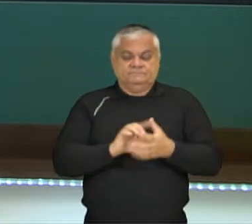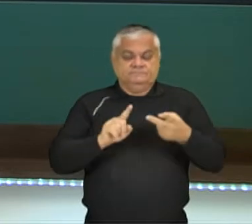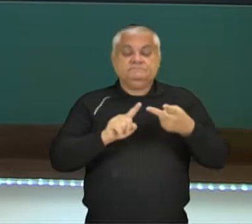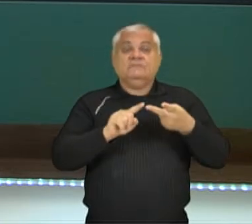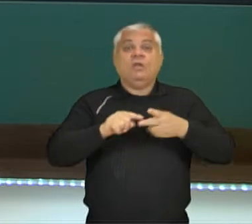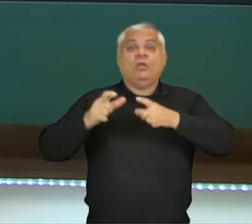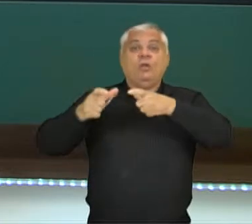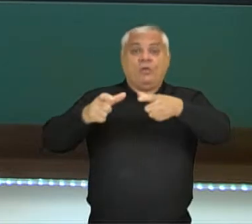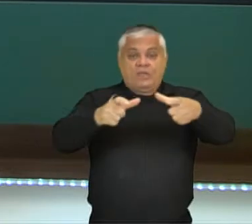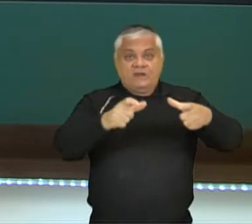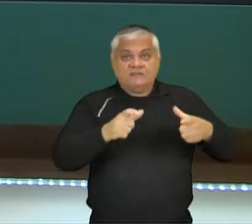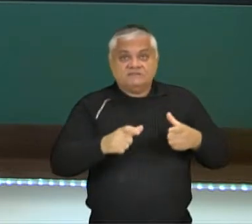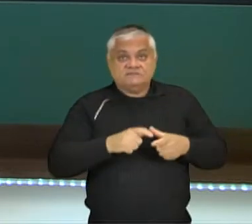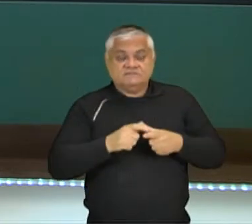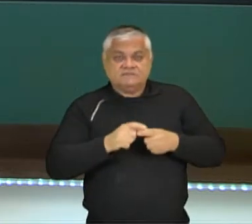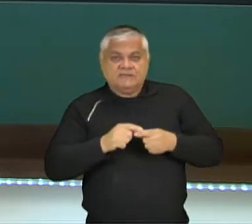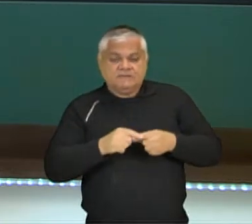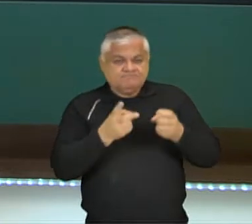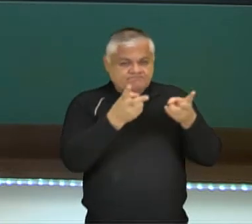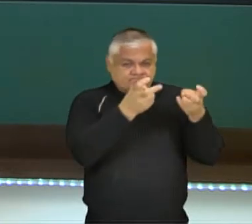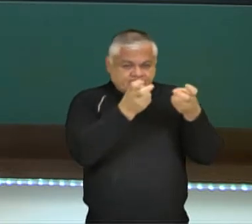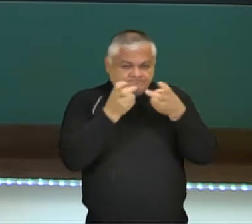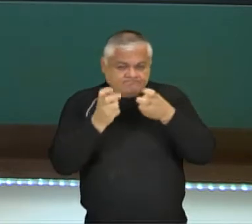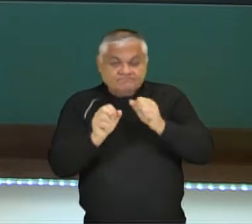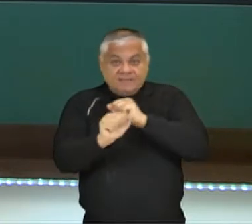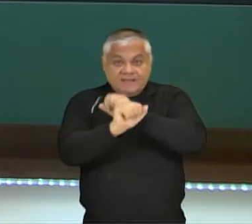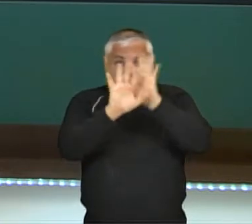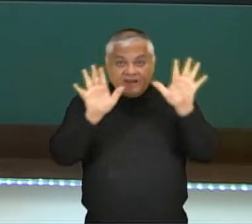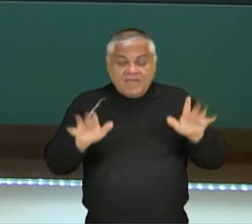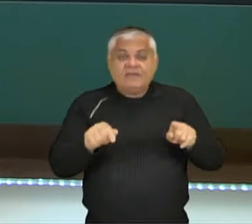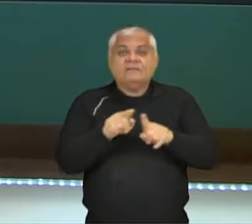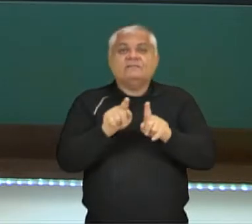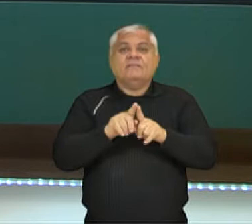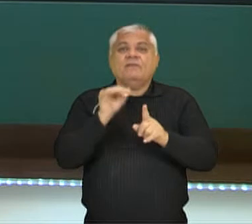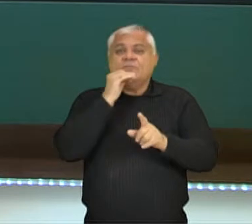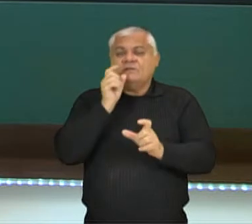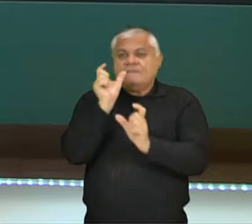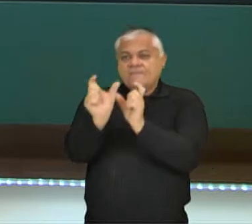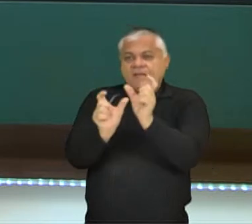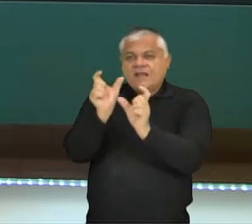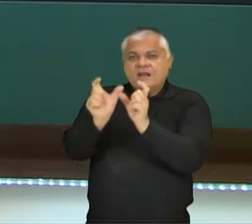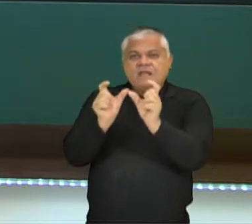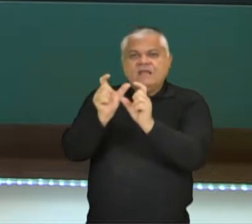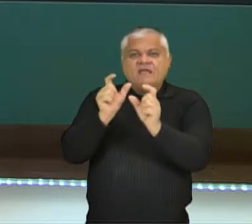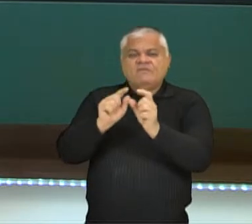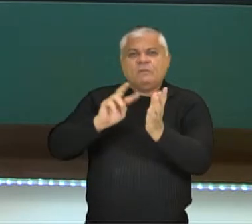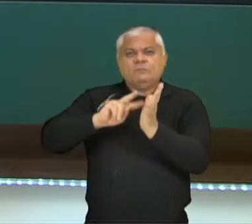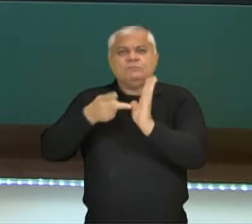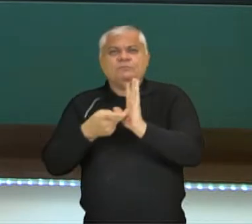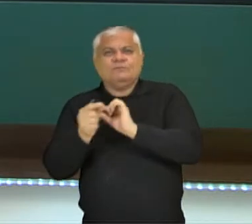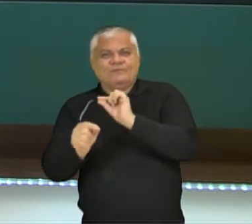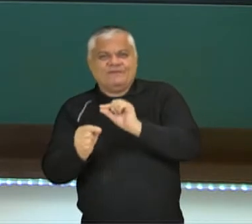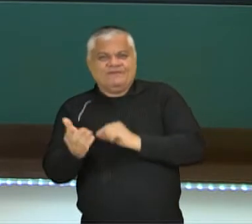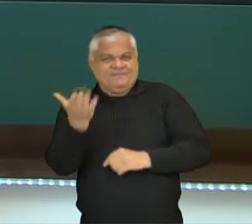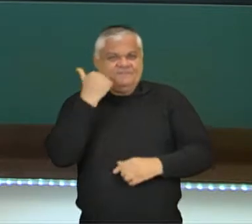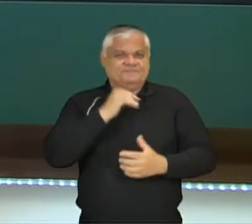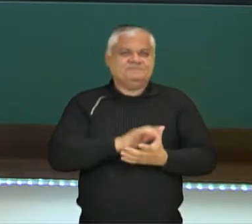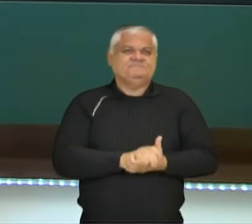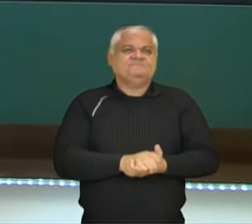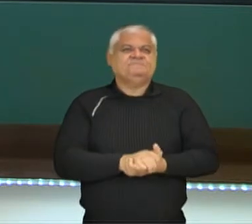localizar informações explícitas no texto e inferir informações implícitas no texto. Vamos lá?